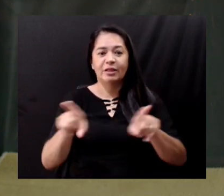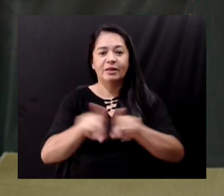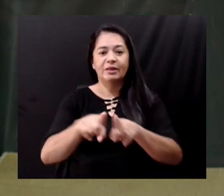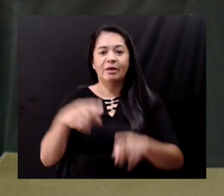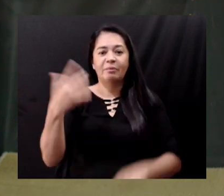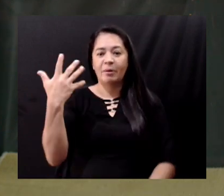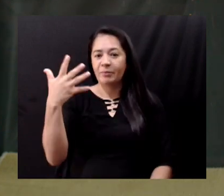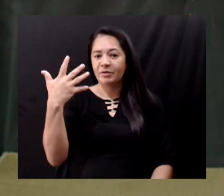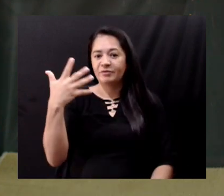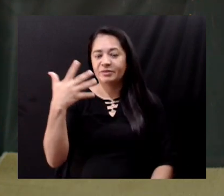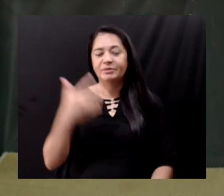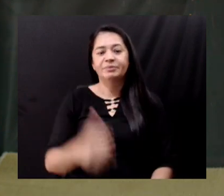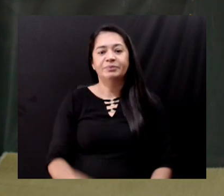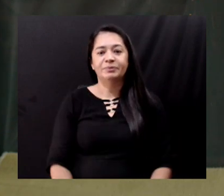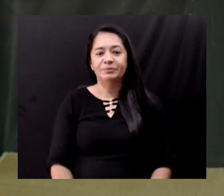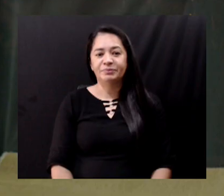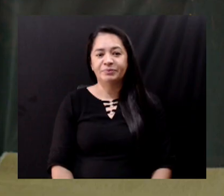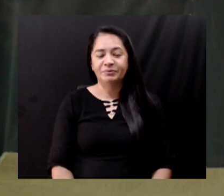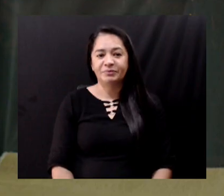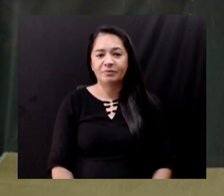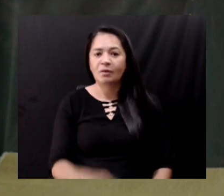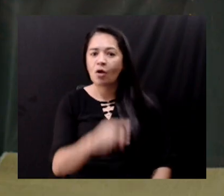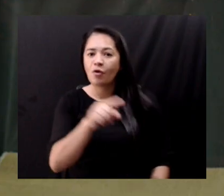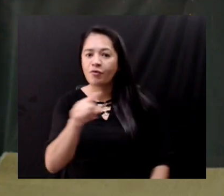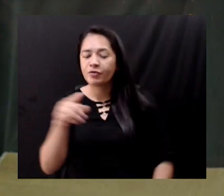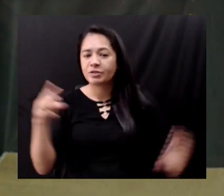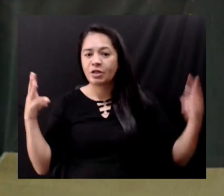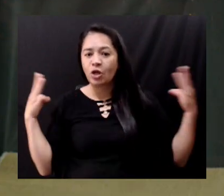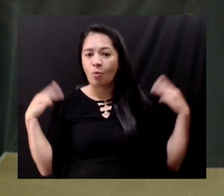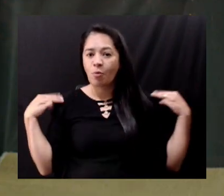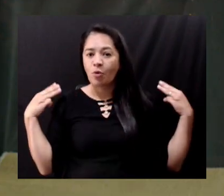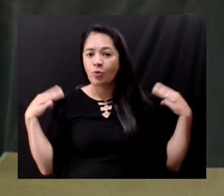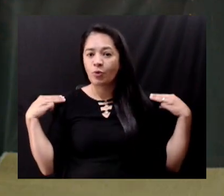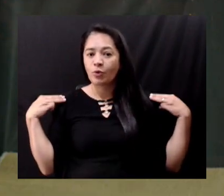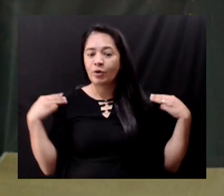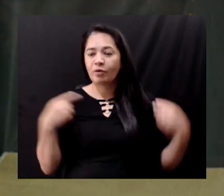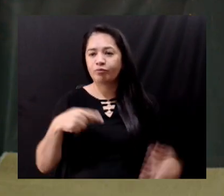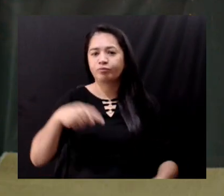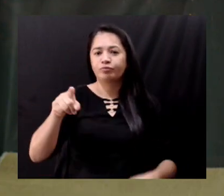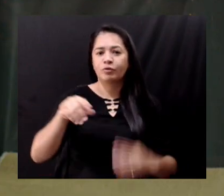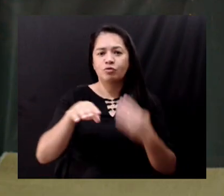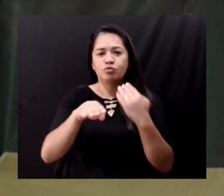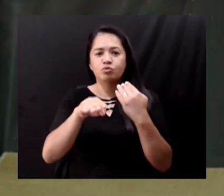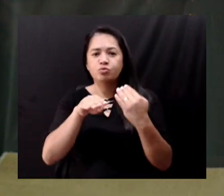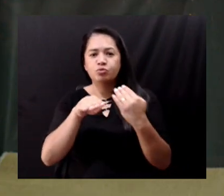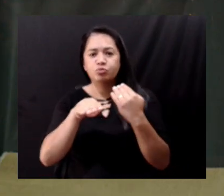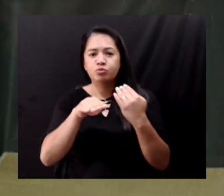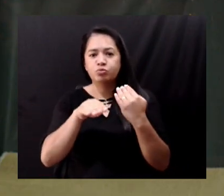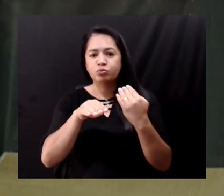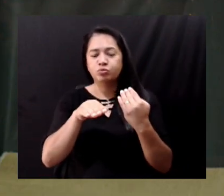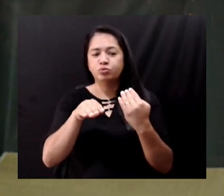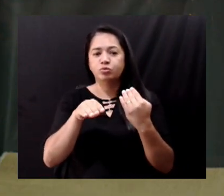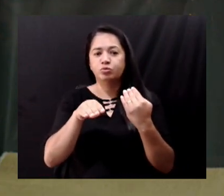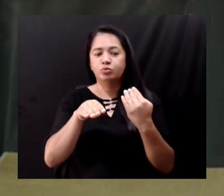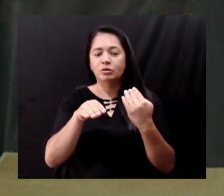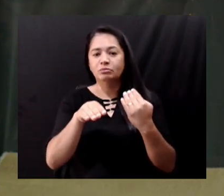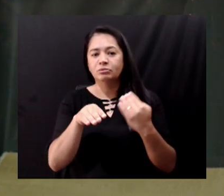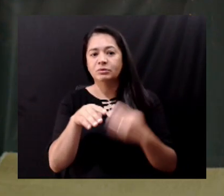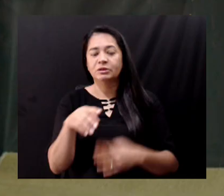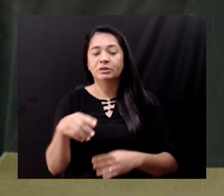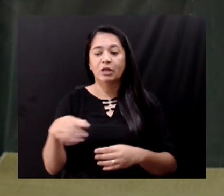falar com você, motorista, né? Você que vai para a estrada e você que vai transitar aí pela nossa